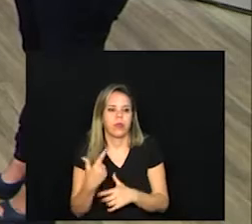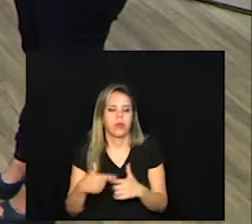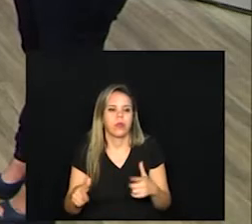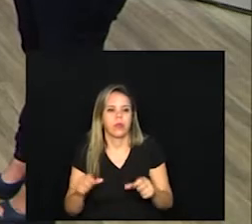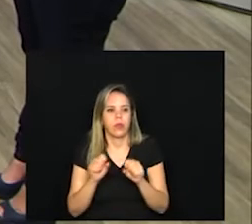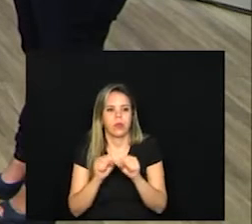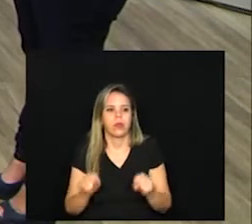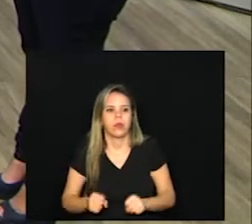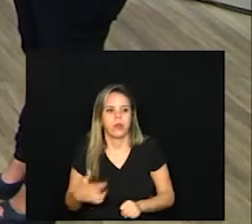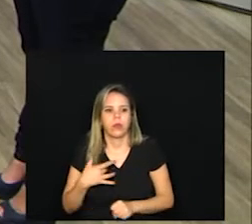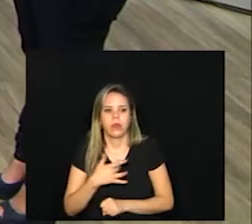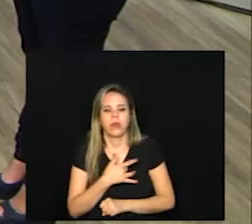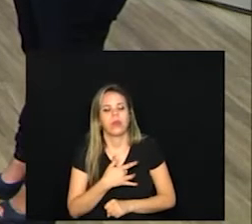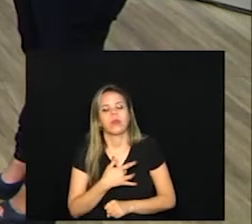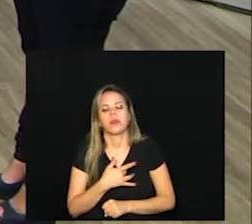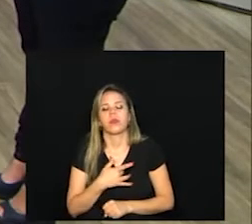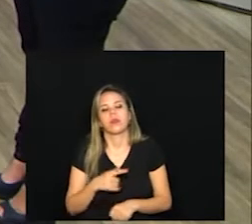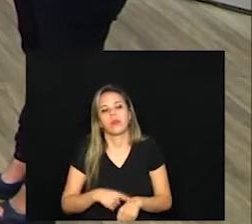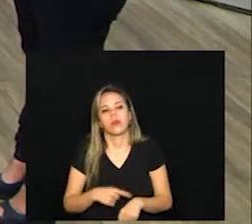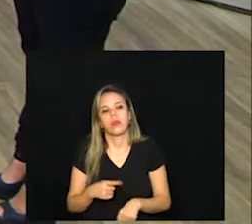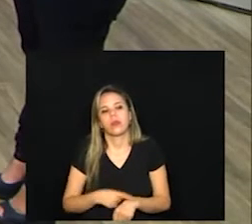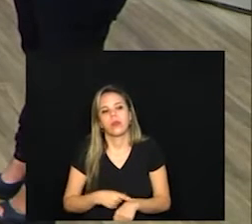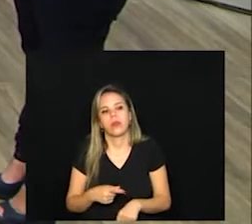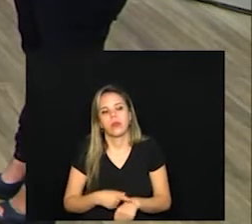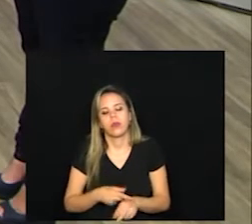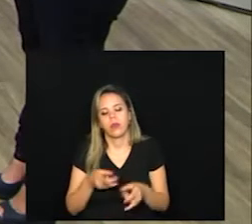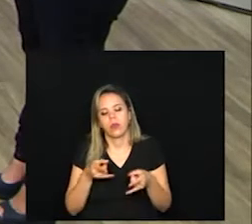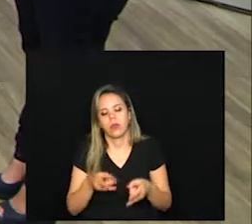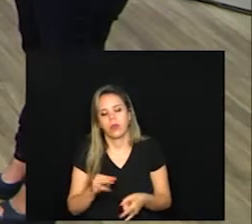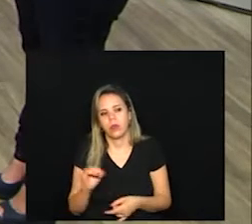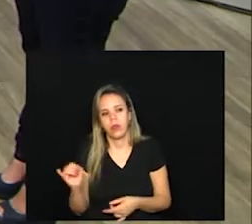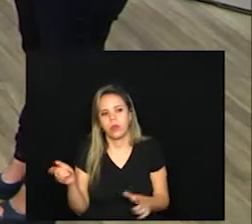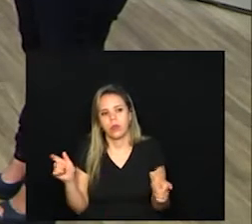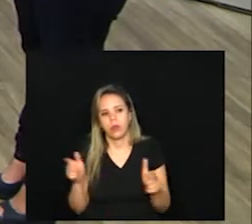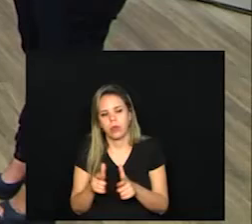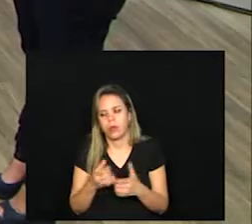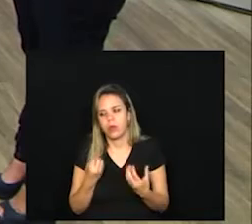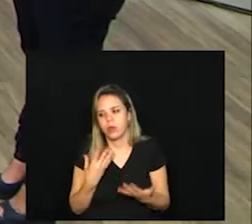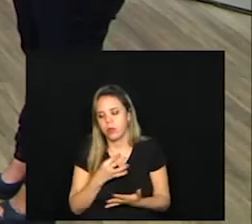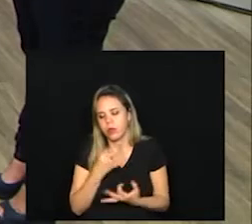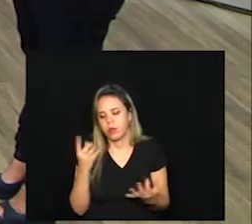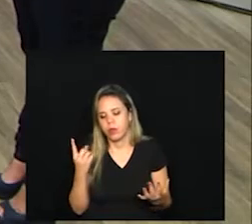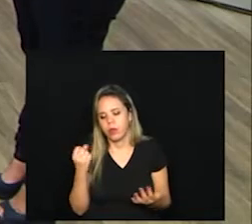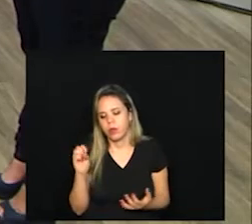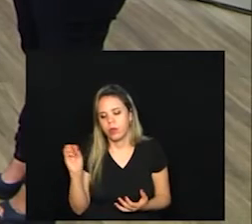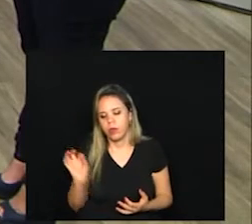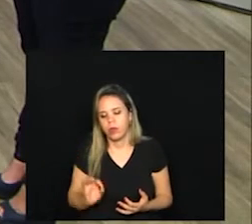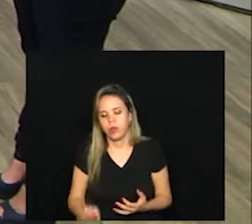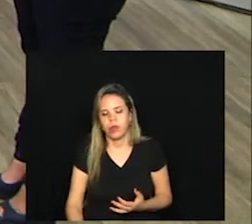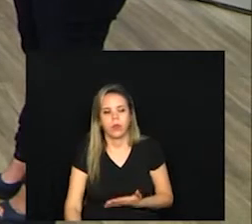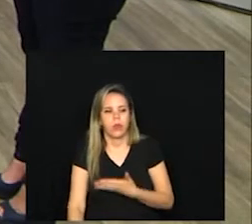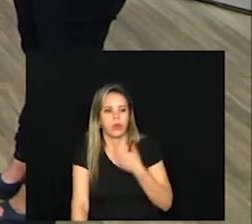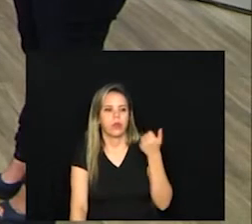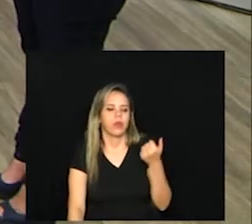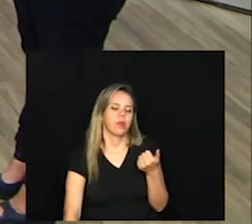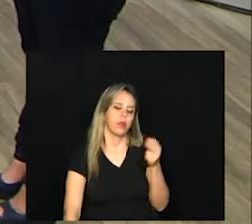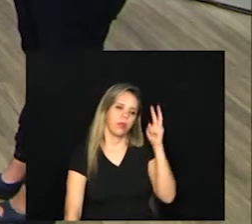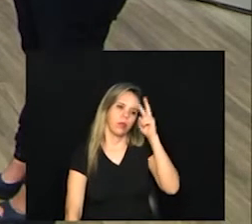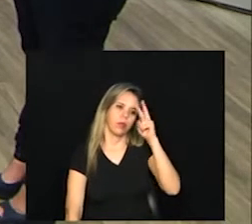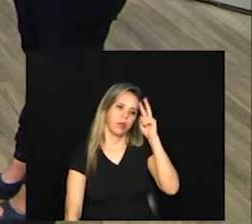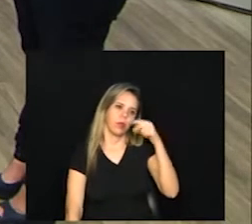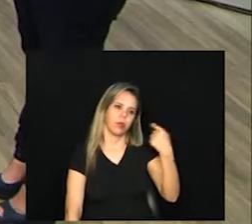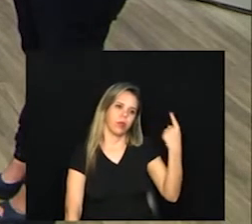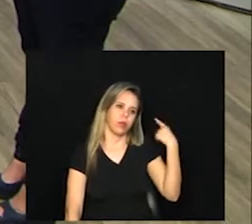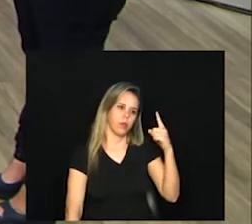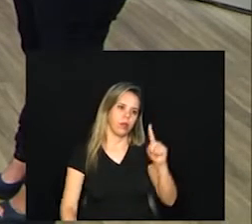para o sistema de saúde, neste momento, leitos de UTI, a taxa já caiu para menos de 80%. A gente relembra que há